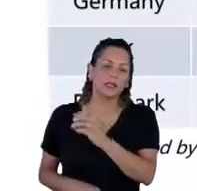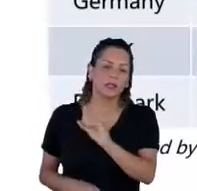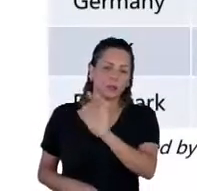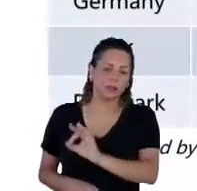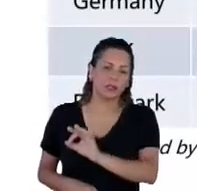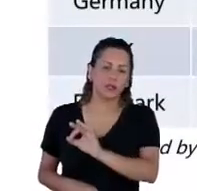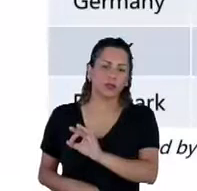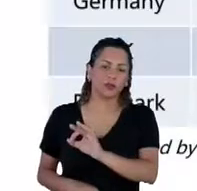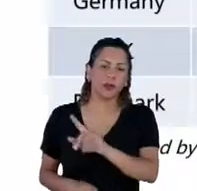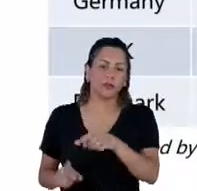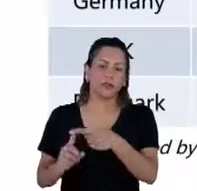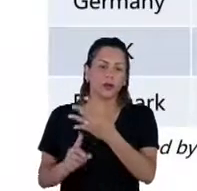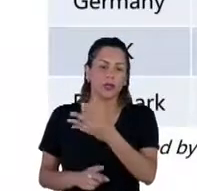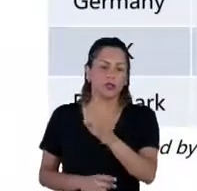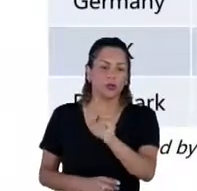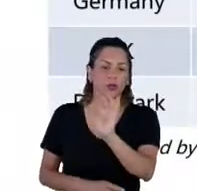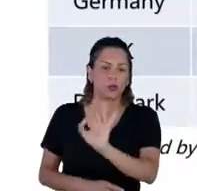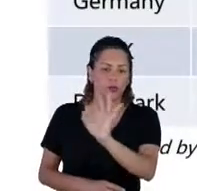Mas hoje,